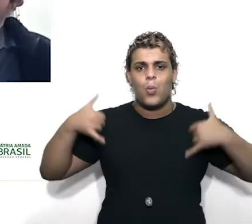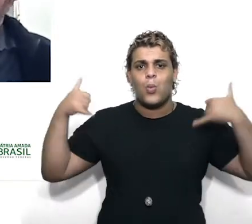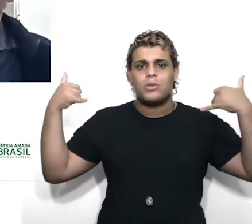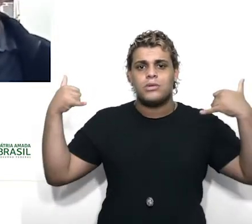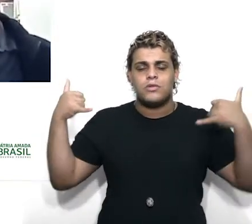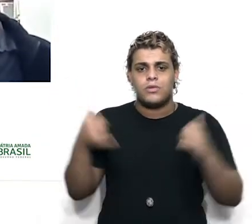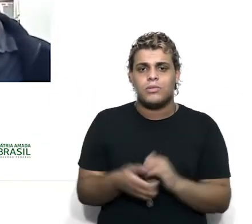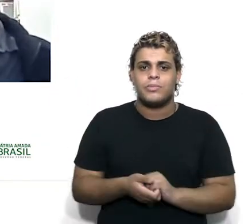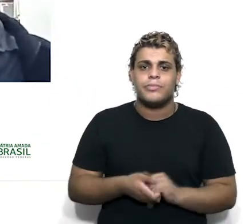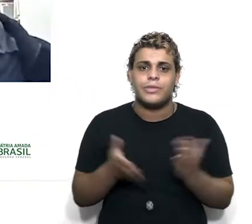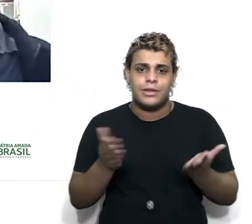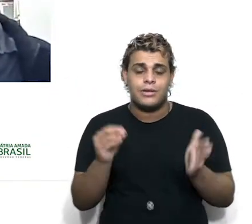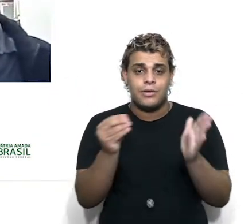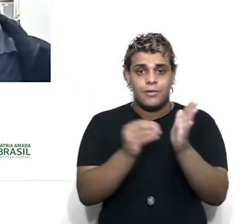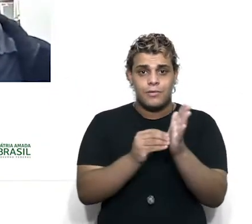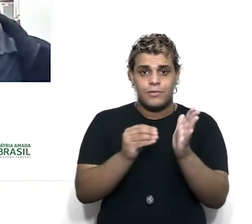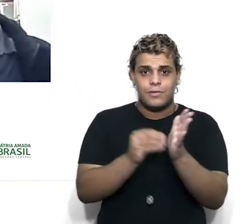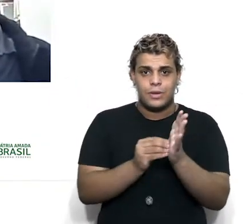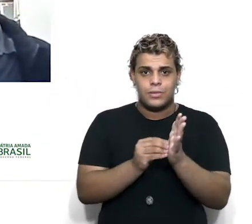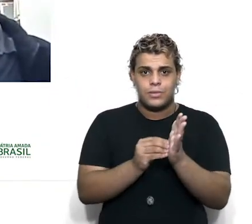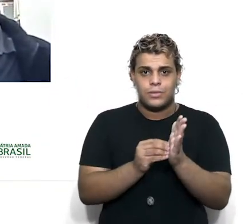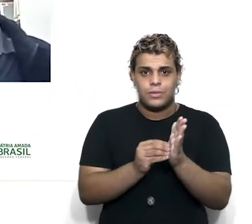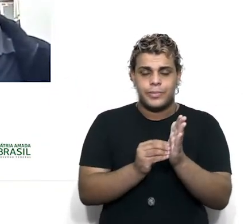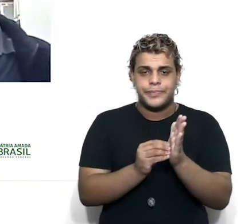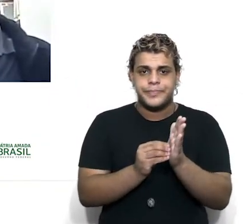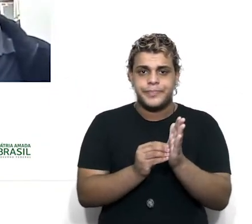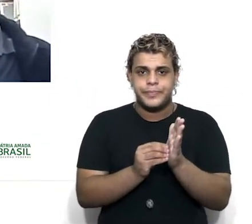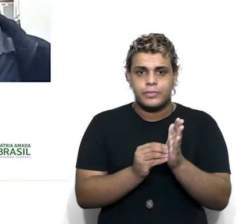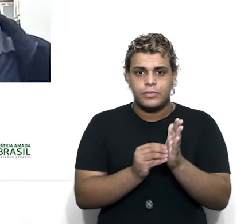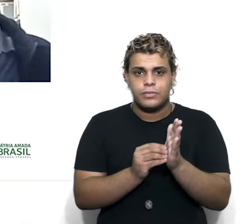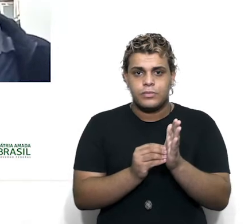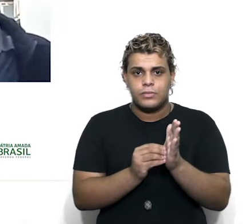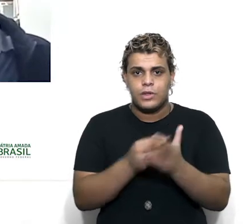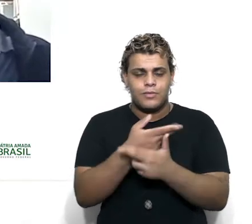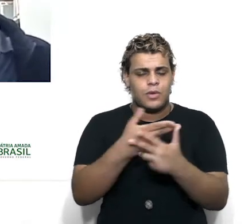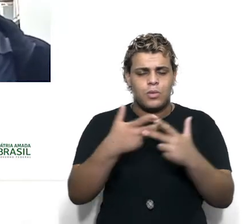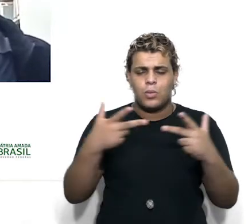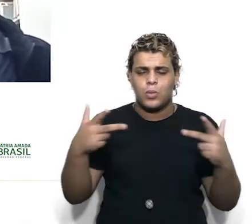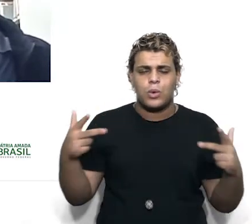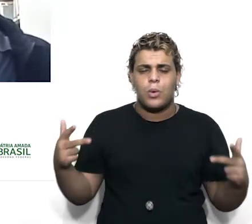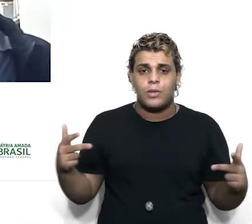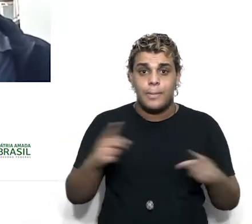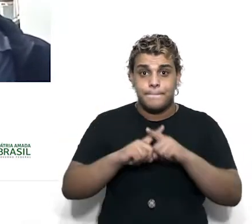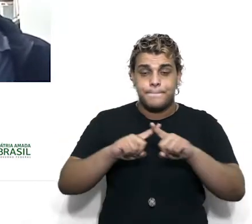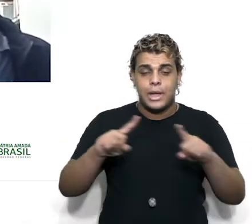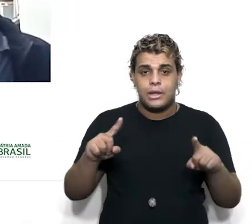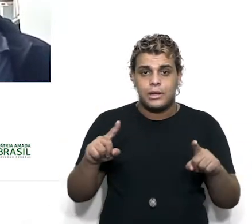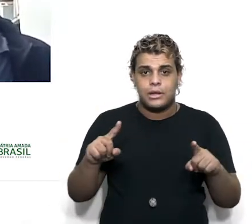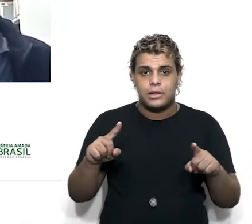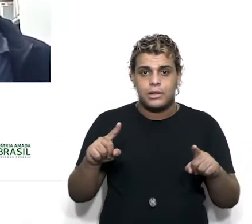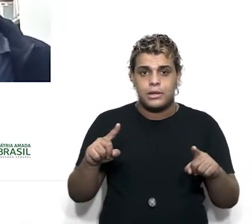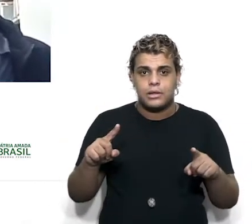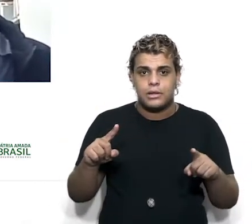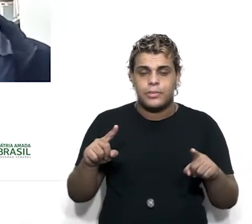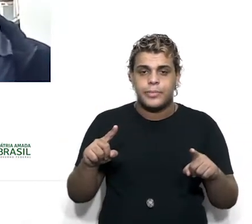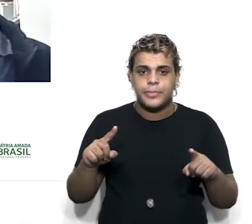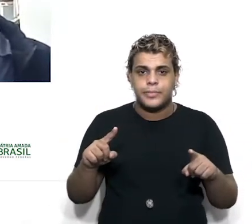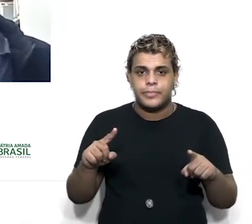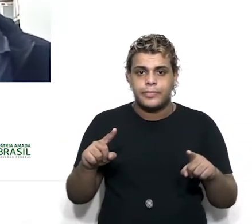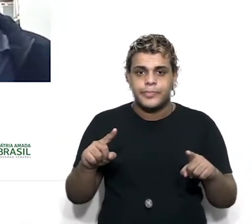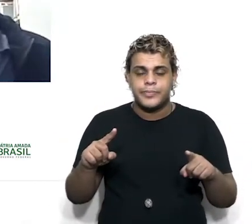Então falta isso mesmo, e muitas outras coisas, não é? Mas esta